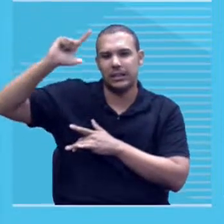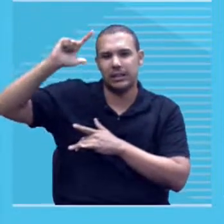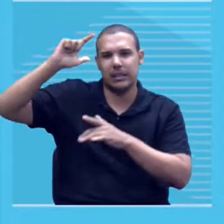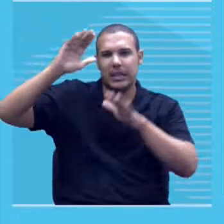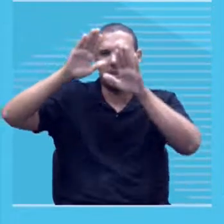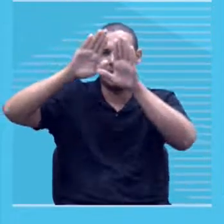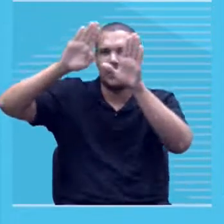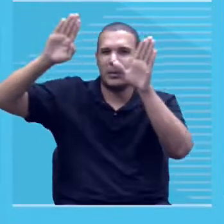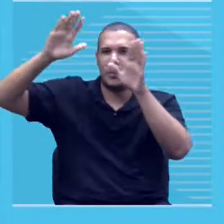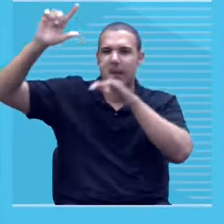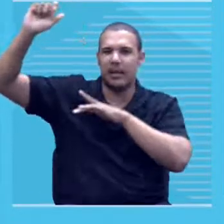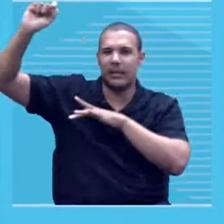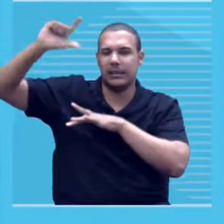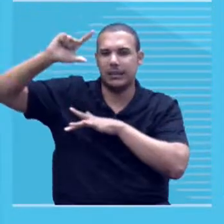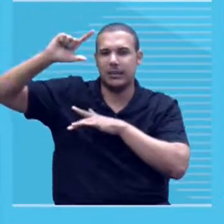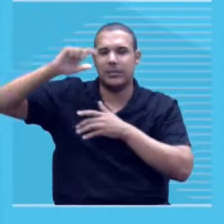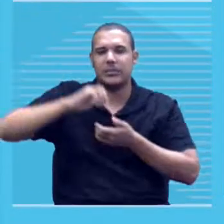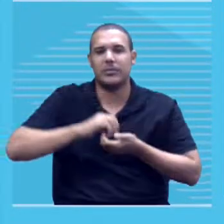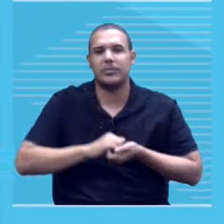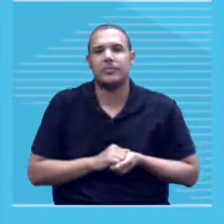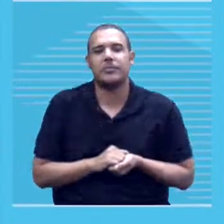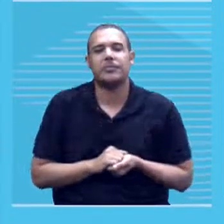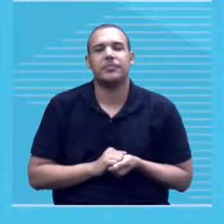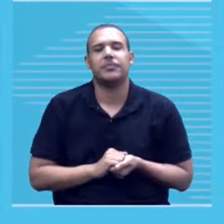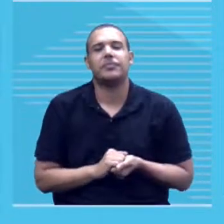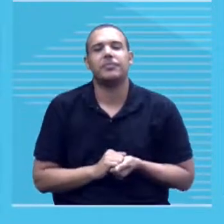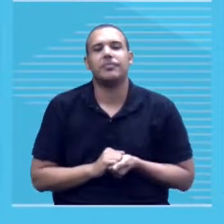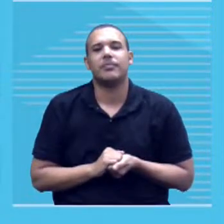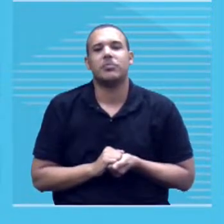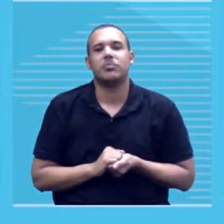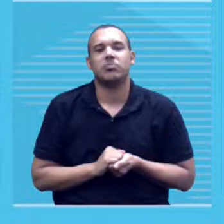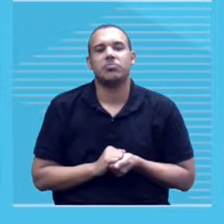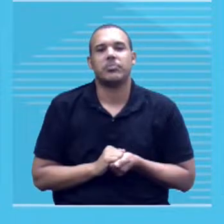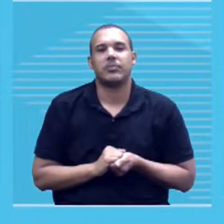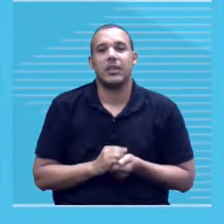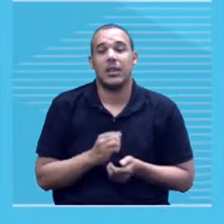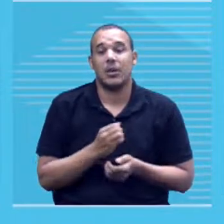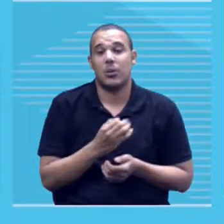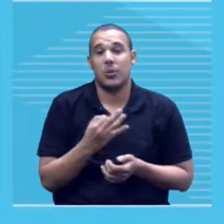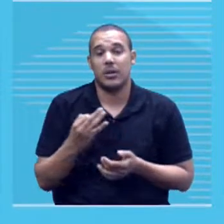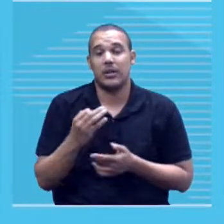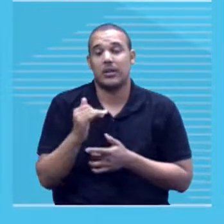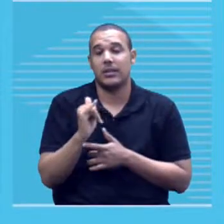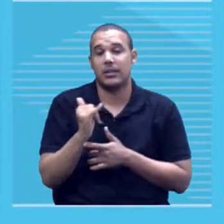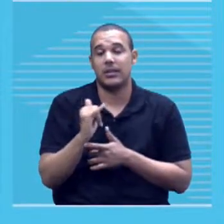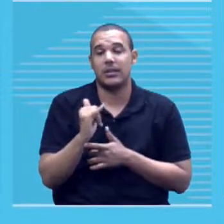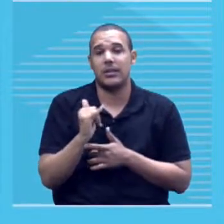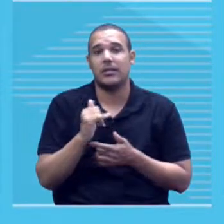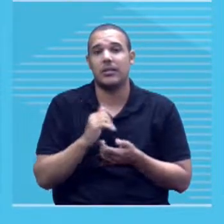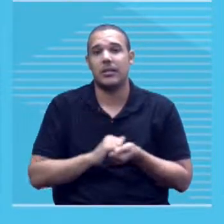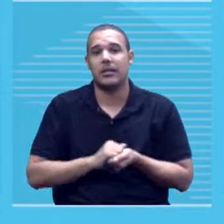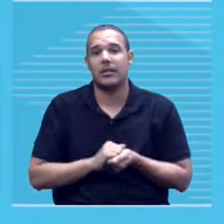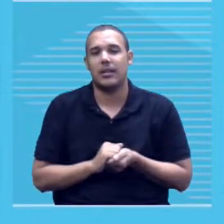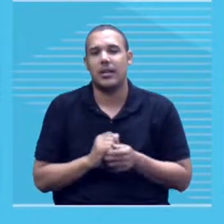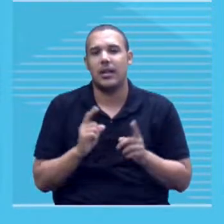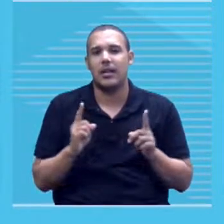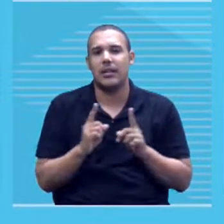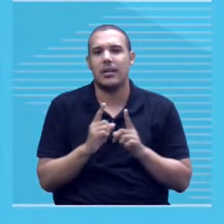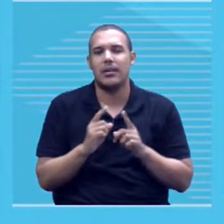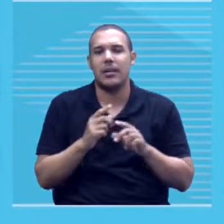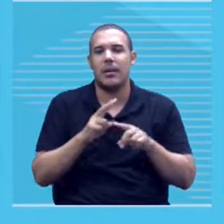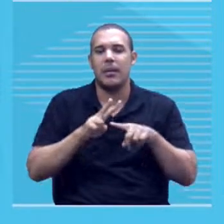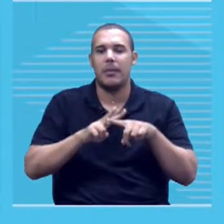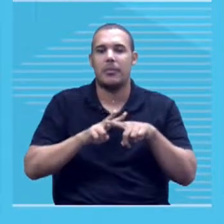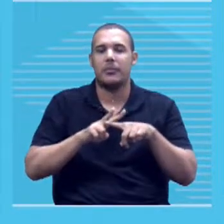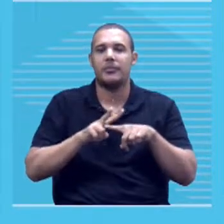placas solares que a gente conhece, fotovoltaicos. A quantidade de energia gerada por um painel solar é limitada por sua